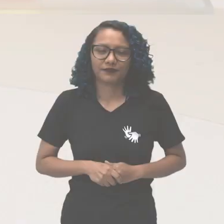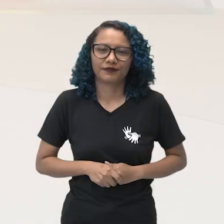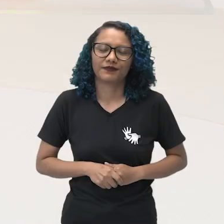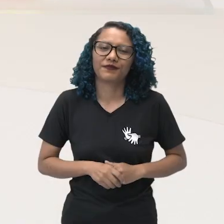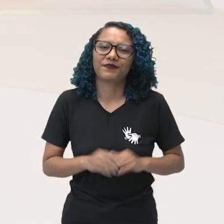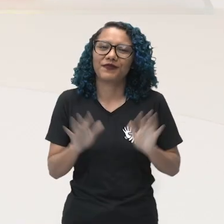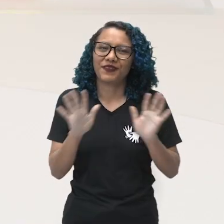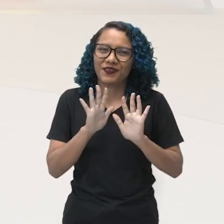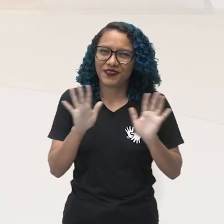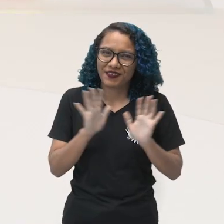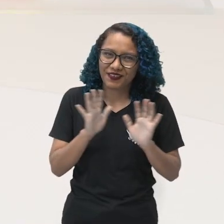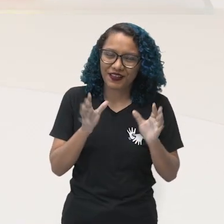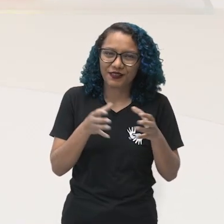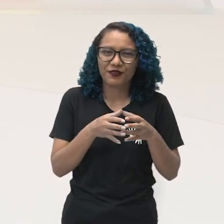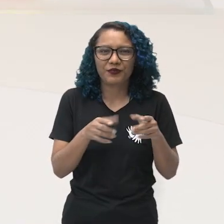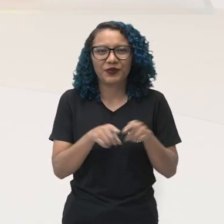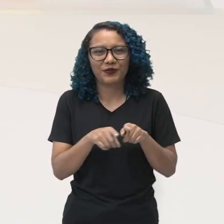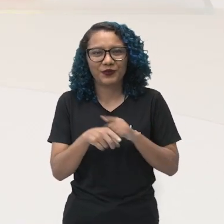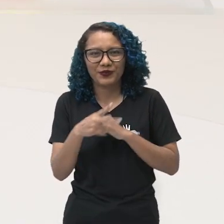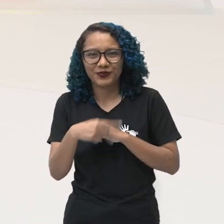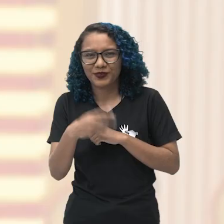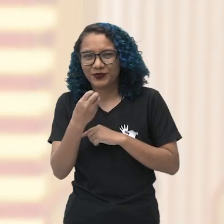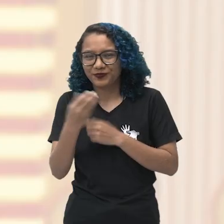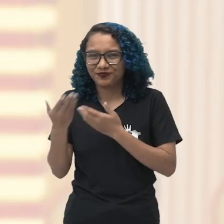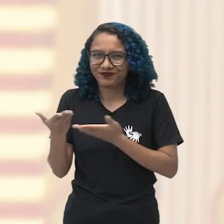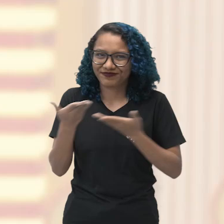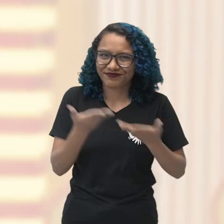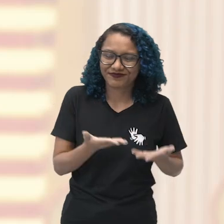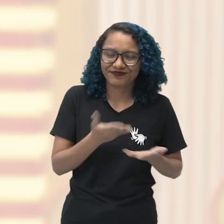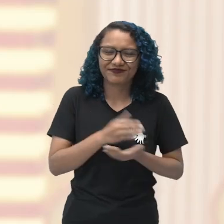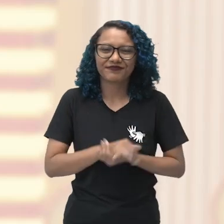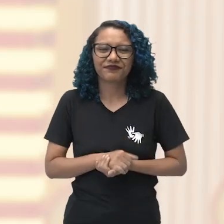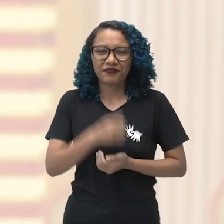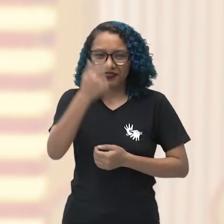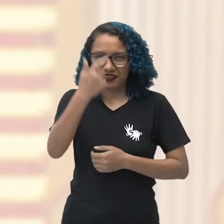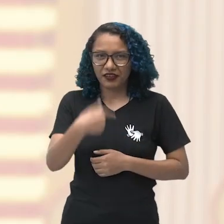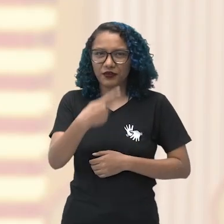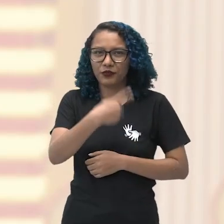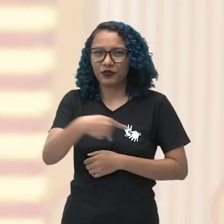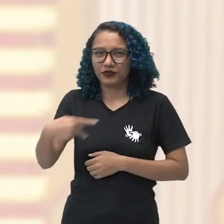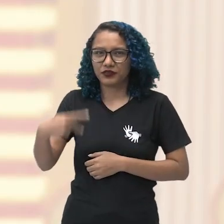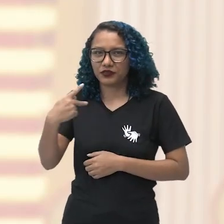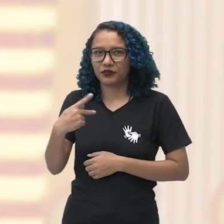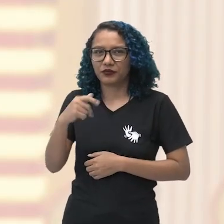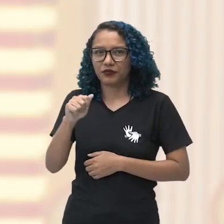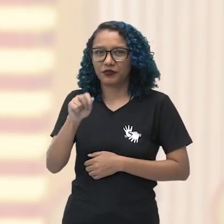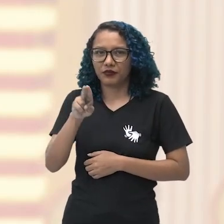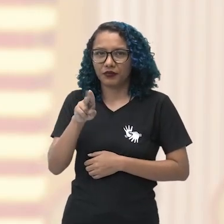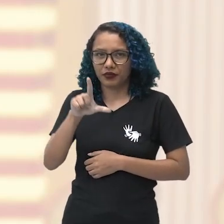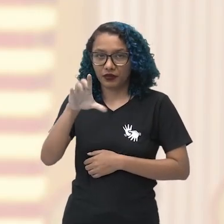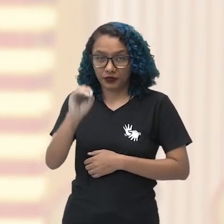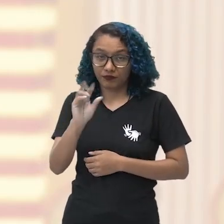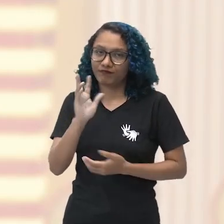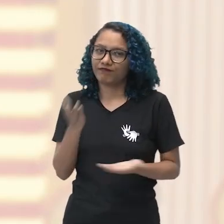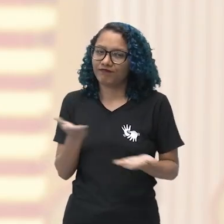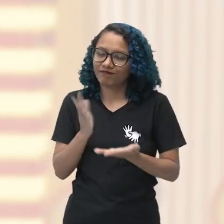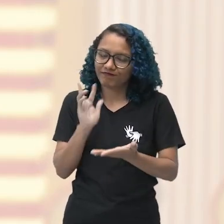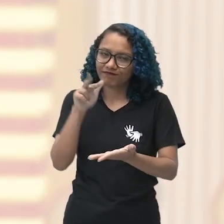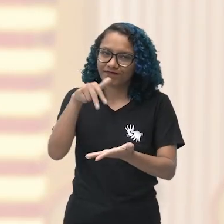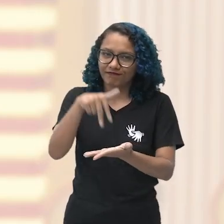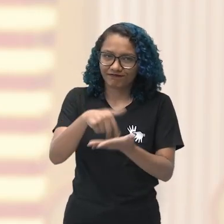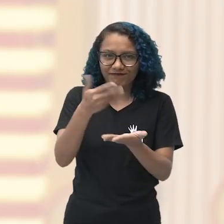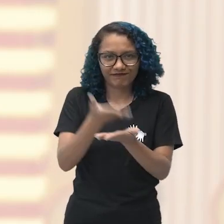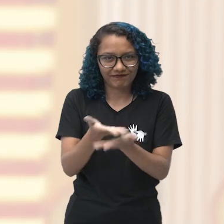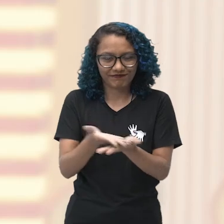Olá, professores e alunos, sejam bem-vindos! Eu sou o professor Paulo Torres e estarei aqui com você